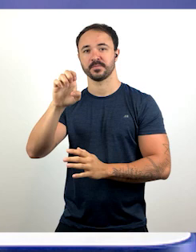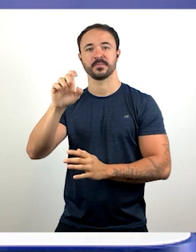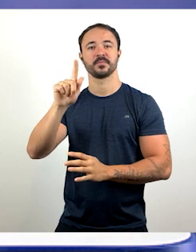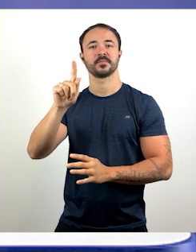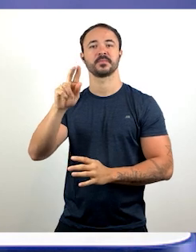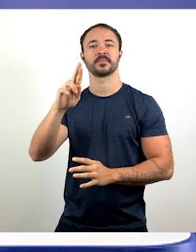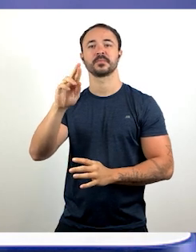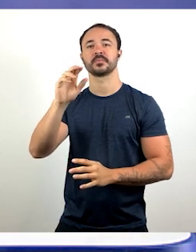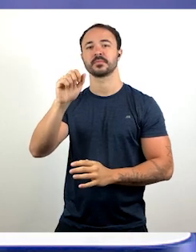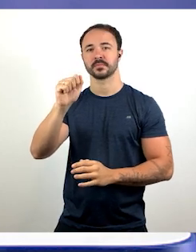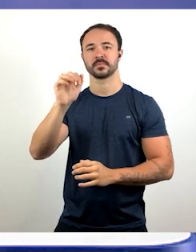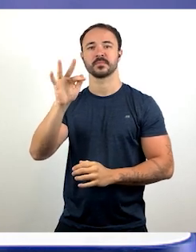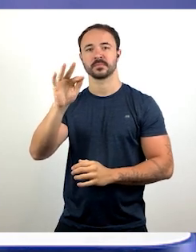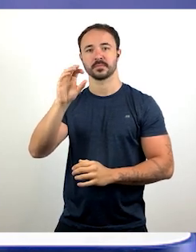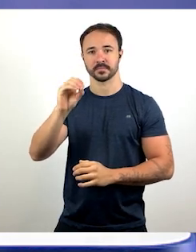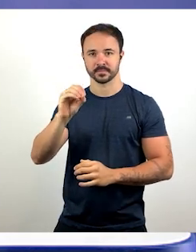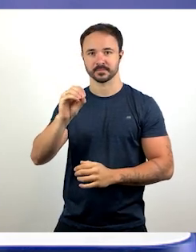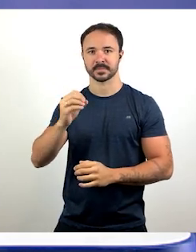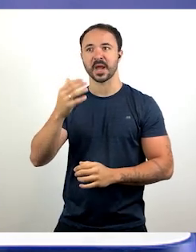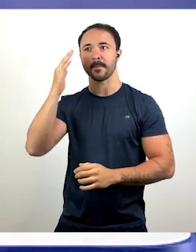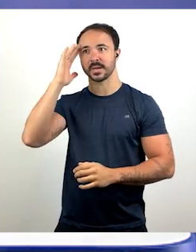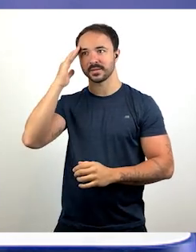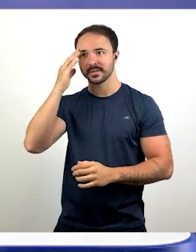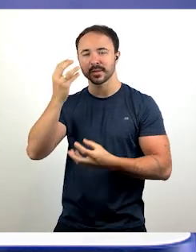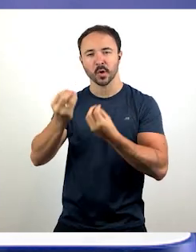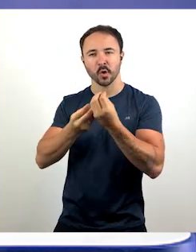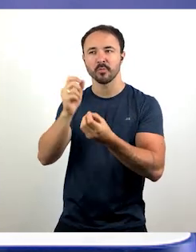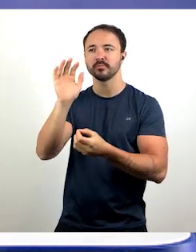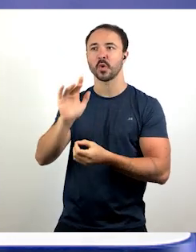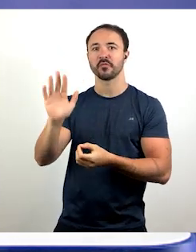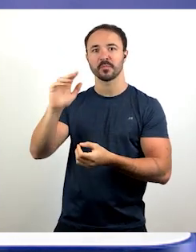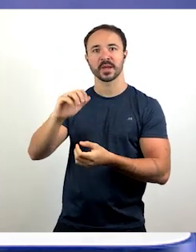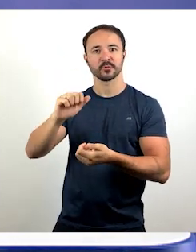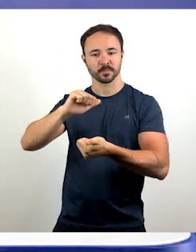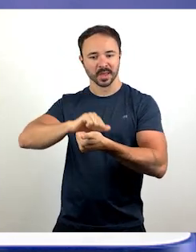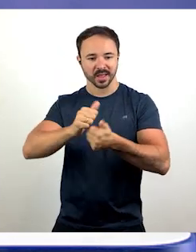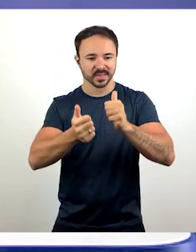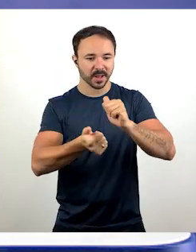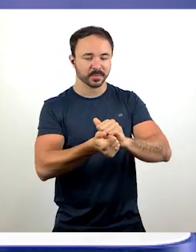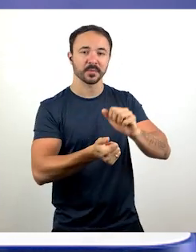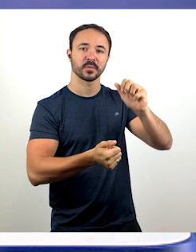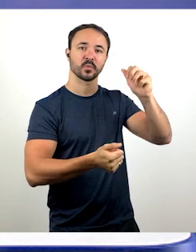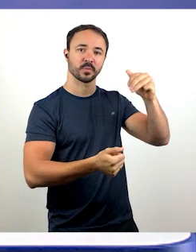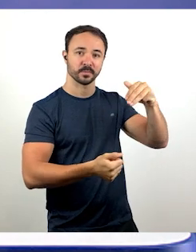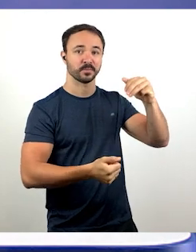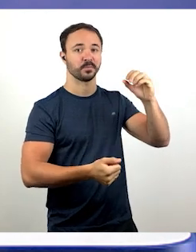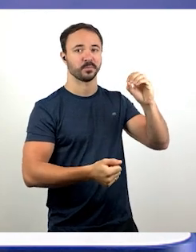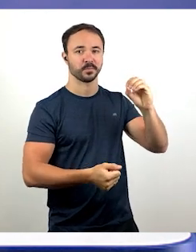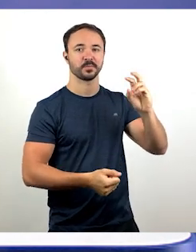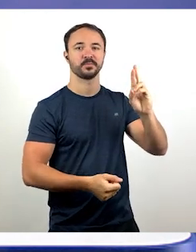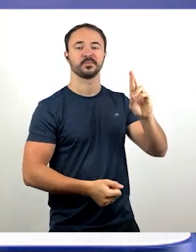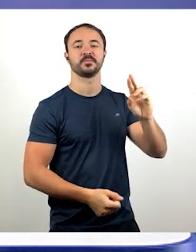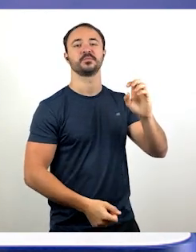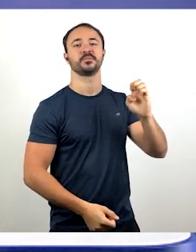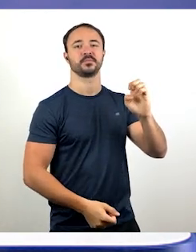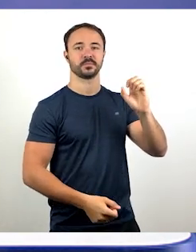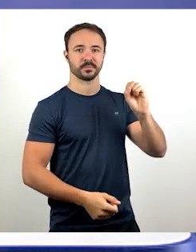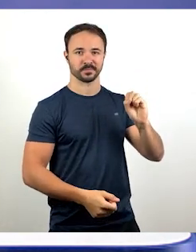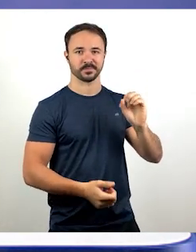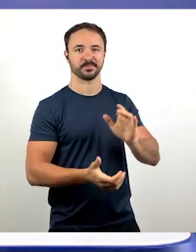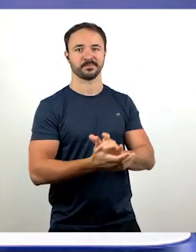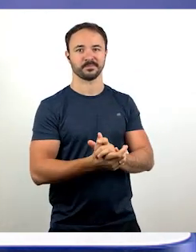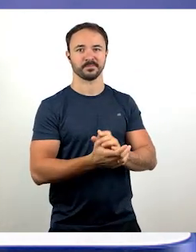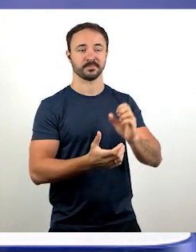para conversão do código Morse para o alfabeto vice-versa, do mesmo jeito que mostrar que esse telégrafo pode ser